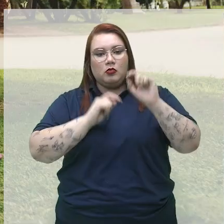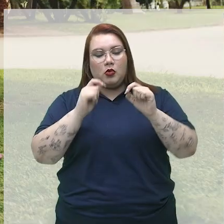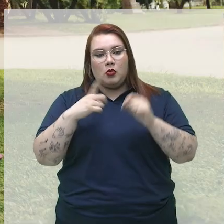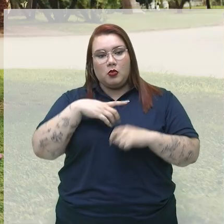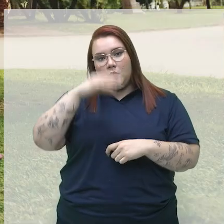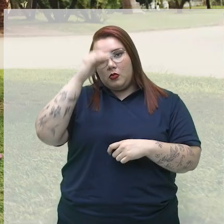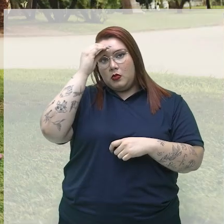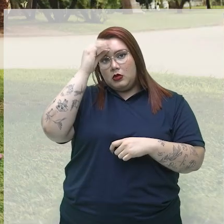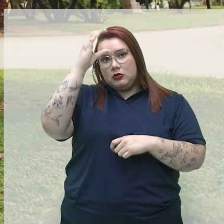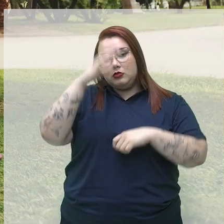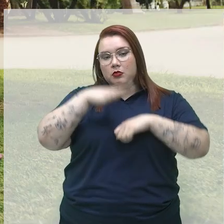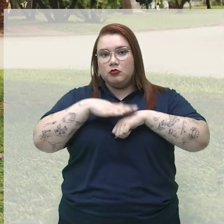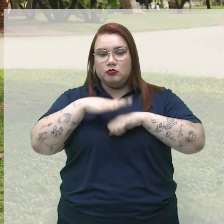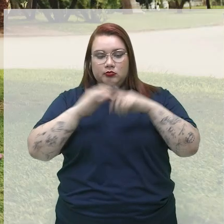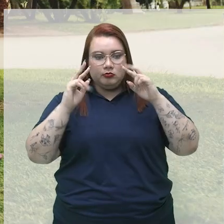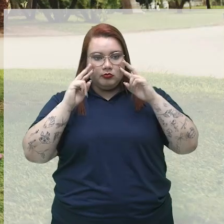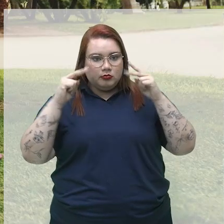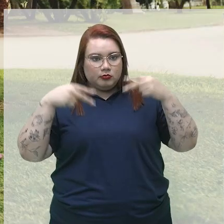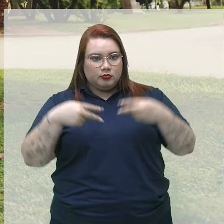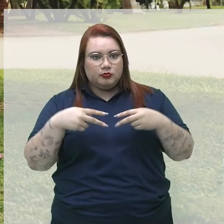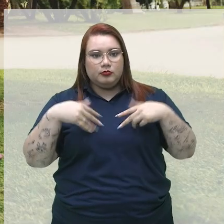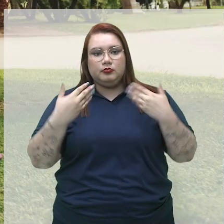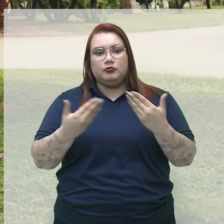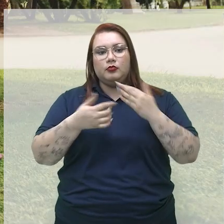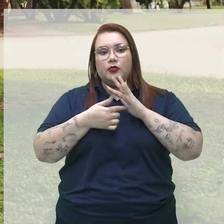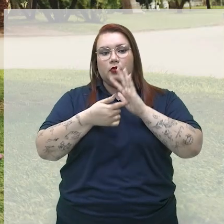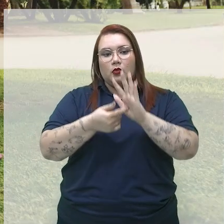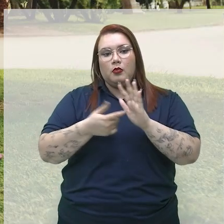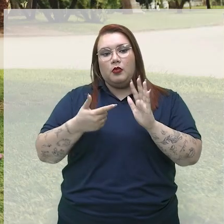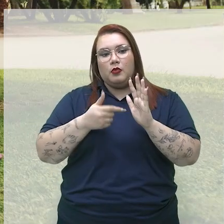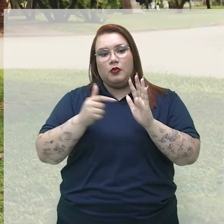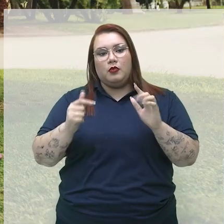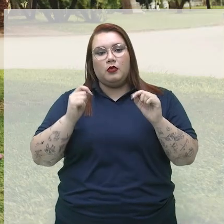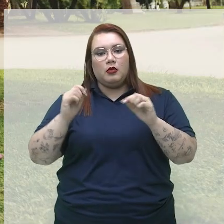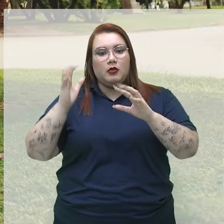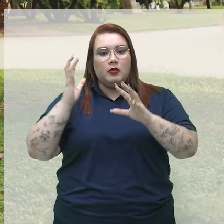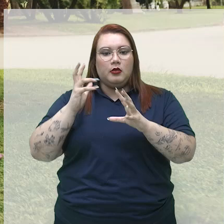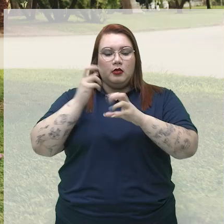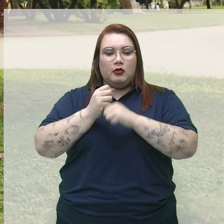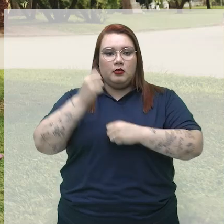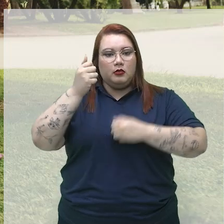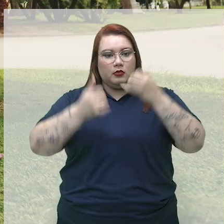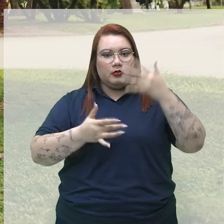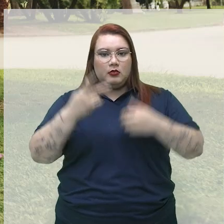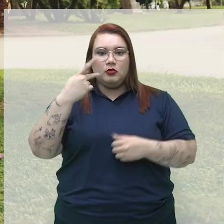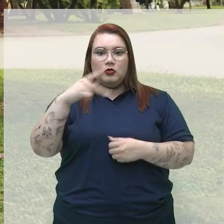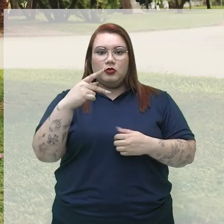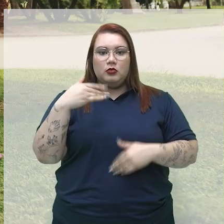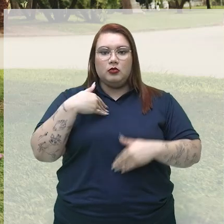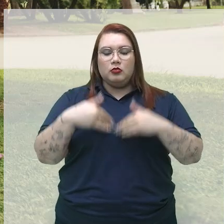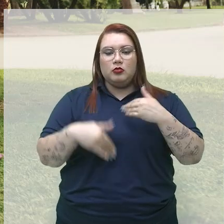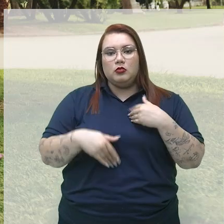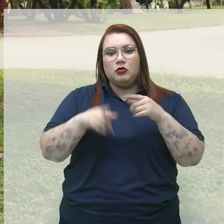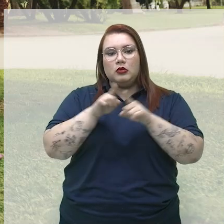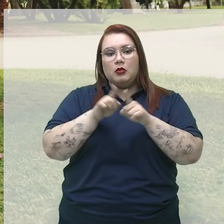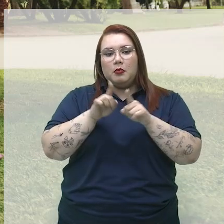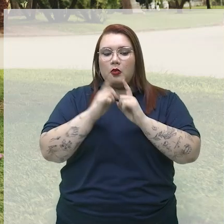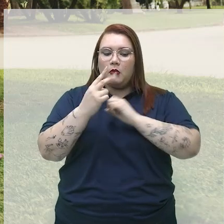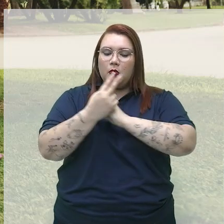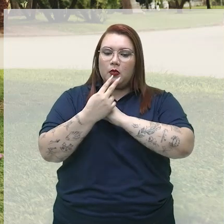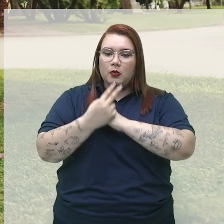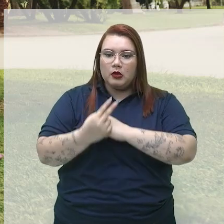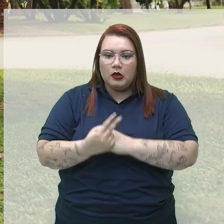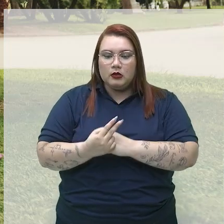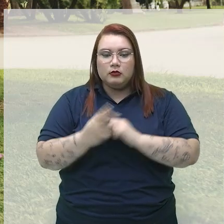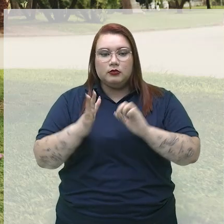da questão do autoconhecimento. Então, nós trazemos um outro momento da revisão, que é para falar um pouquinho sobre o seu corpo e o cuidado